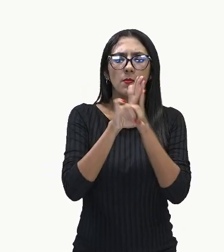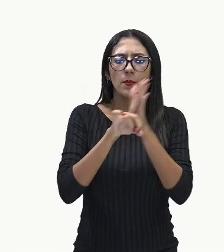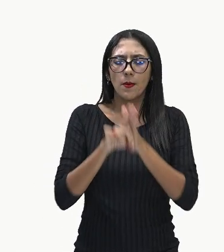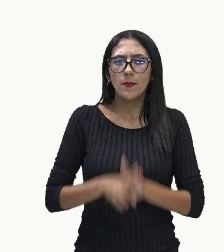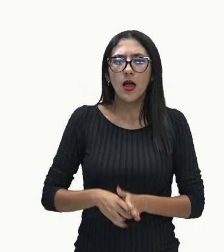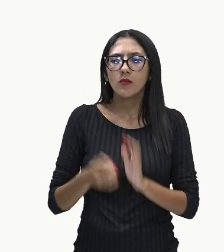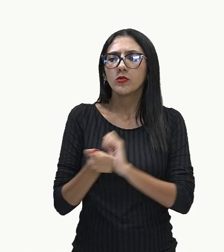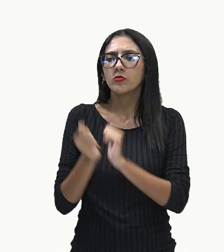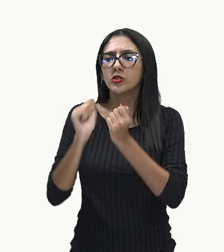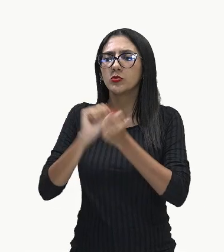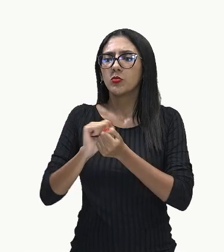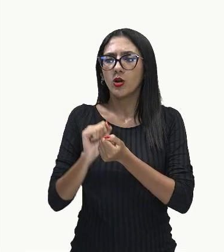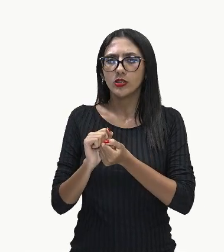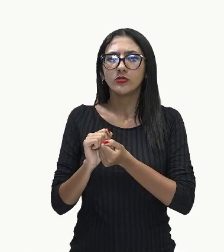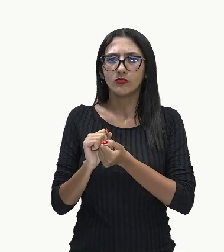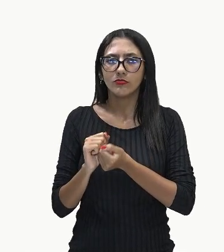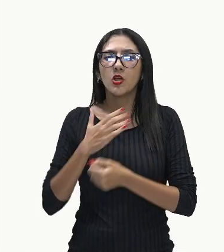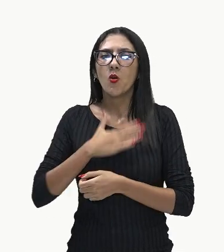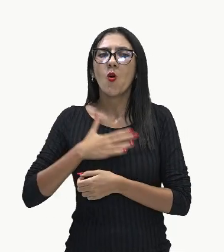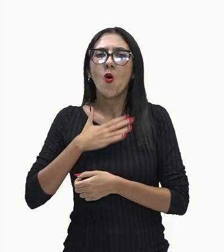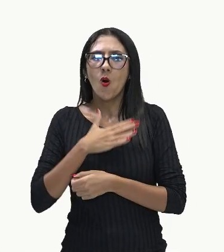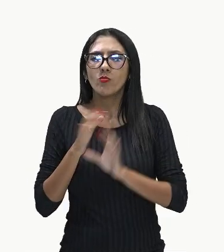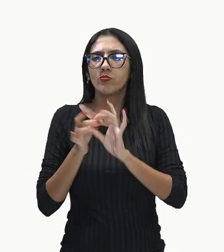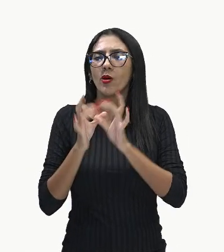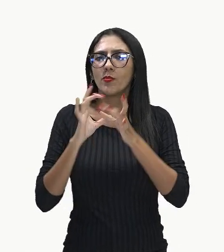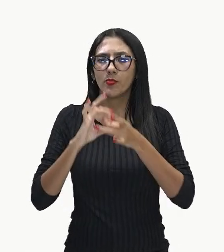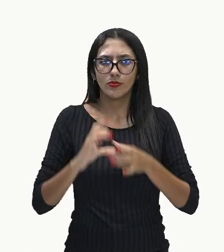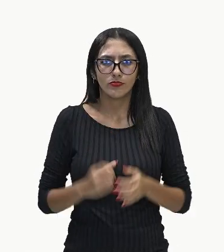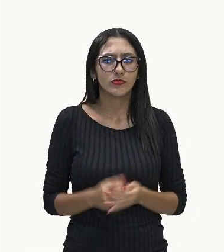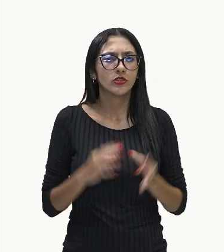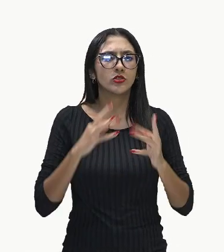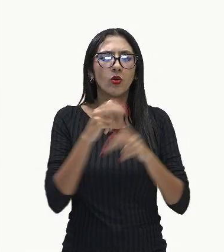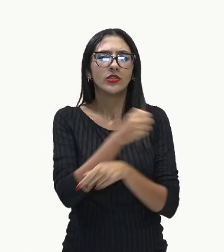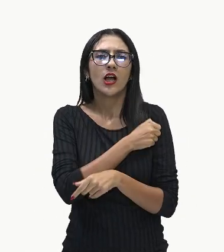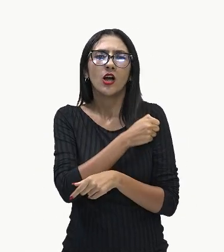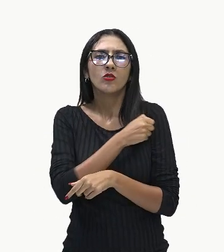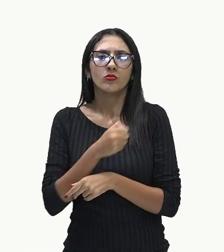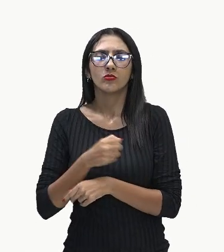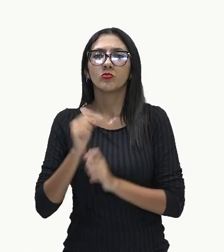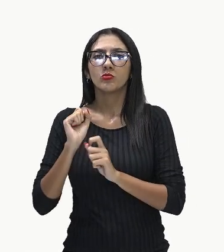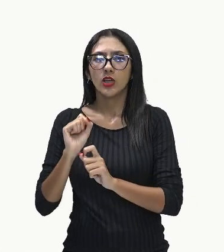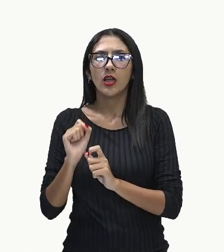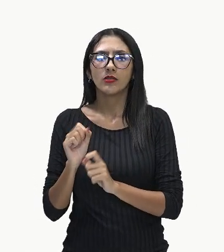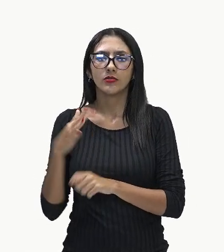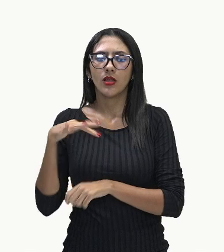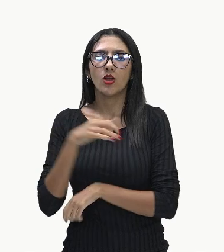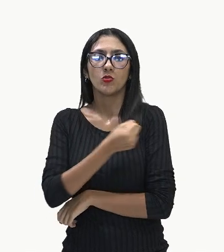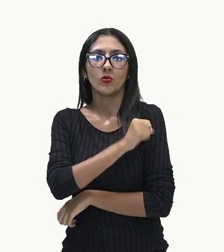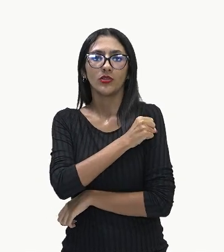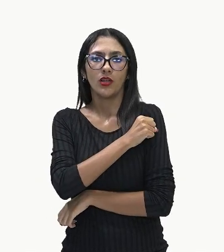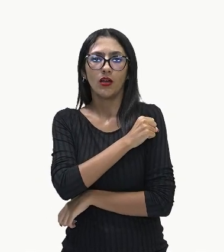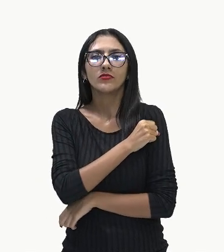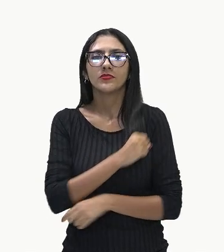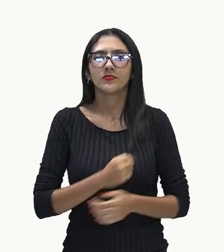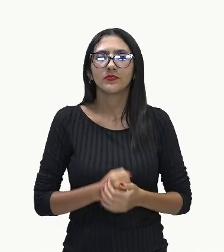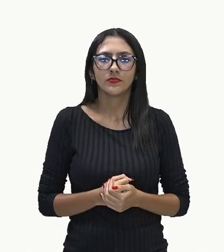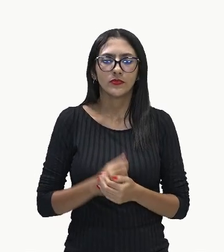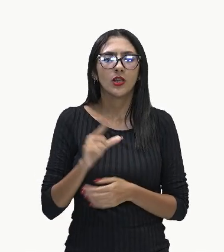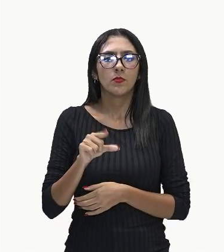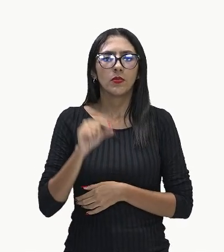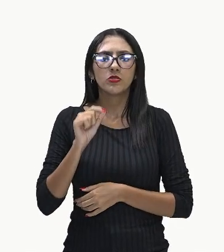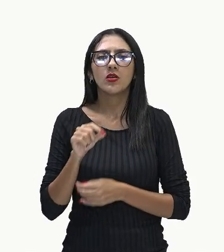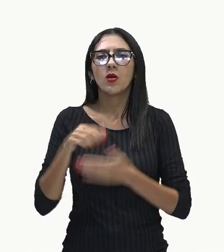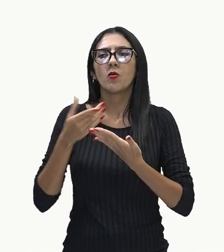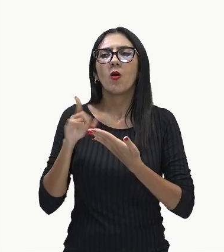esportes favoritos com todos os alunos do 8º ano para decidir os esportes que vai